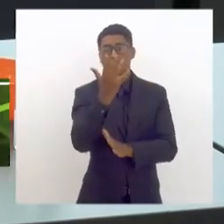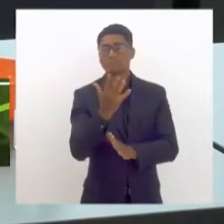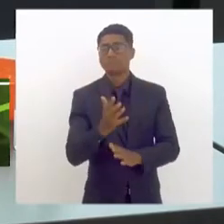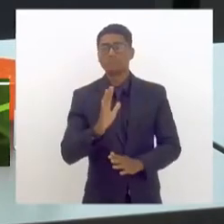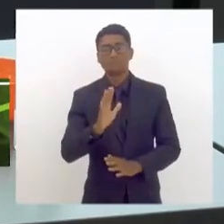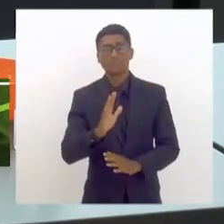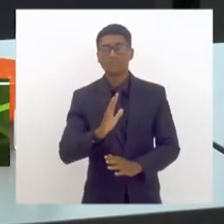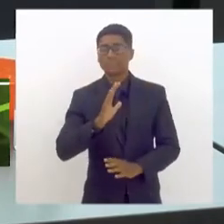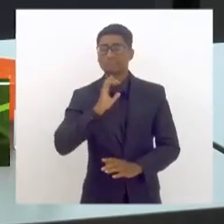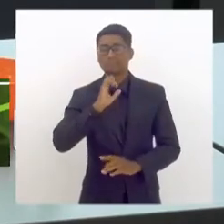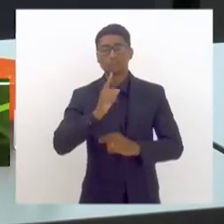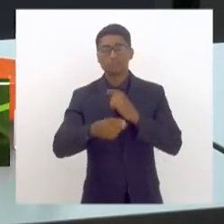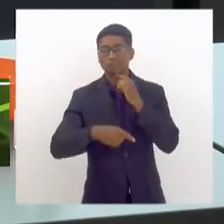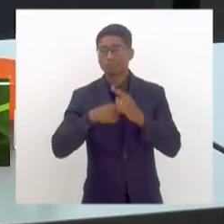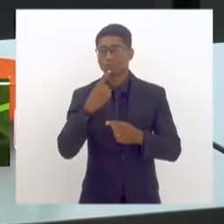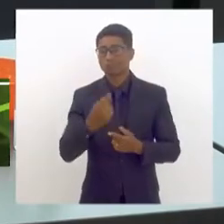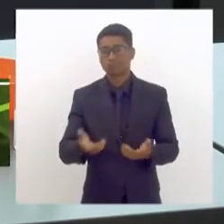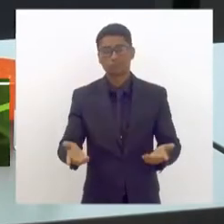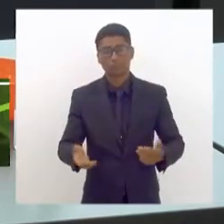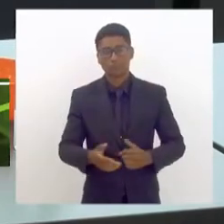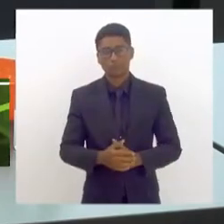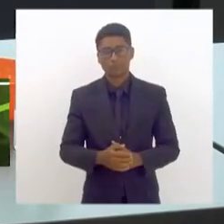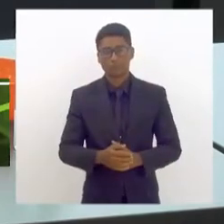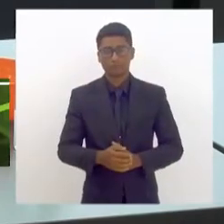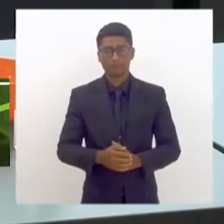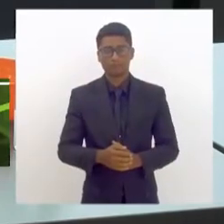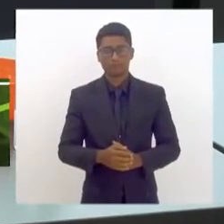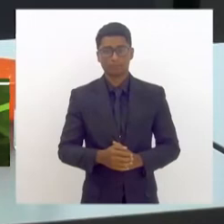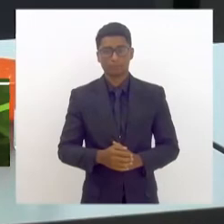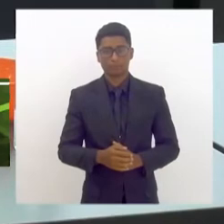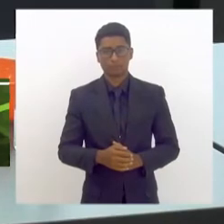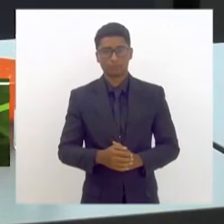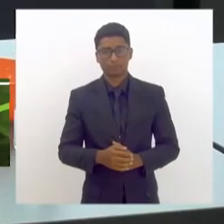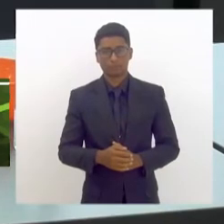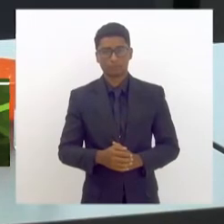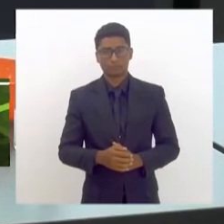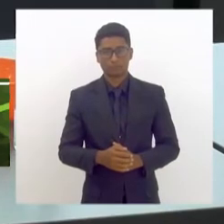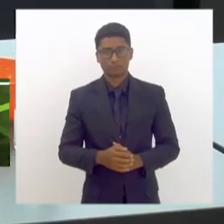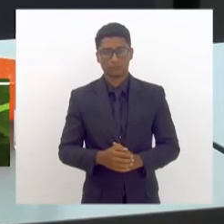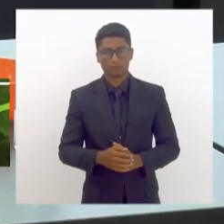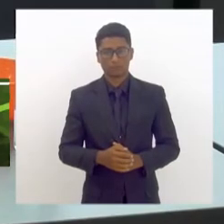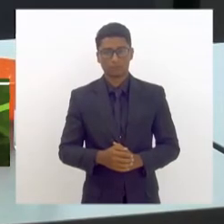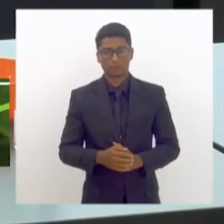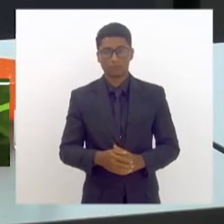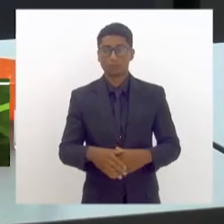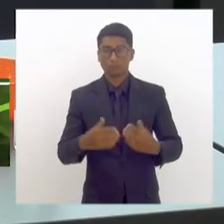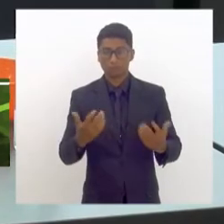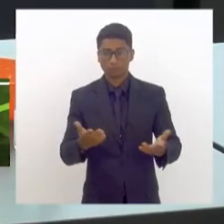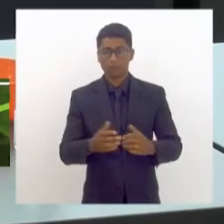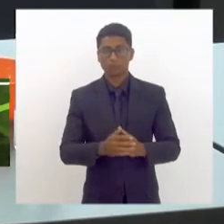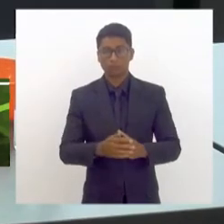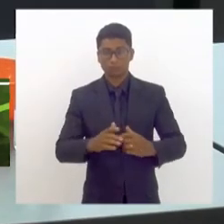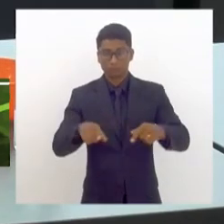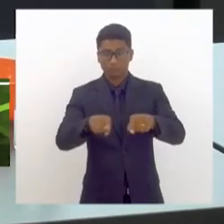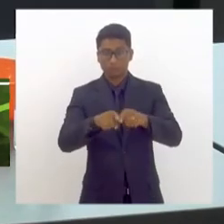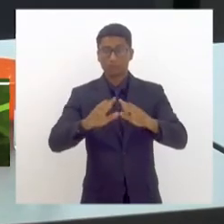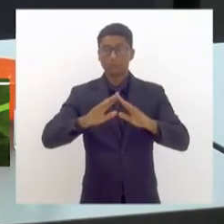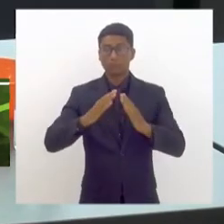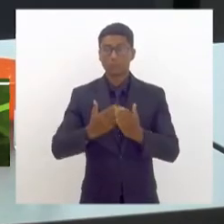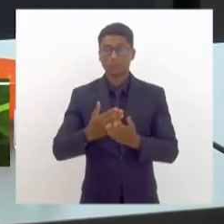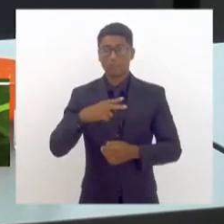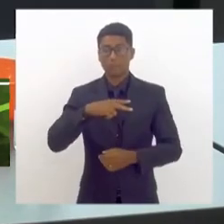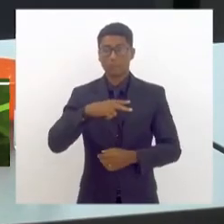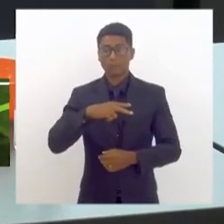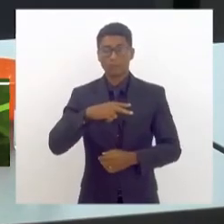aconteceu ao longo desses anos. Com relação ao número de institutos de escolas particulares,